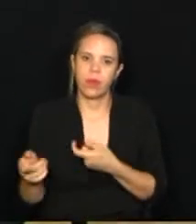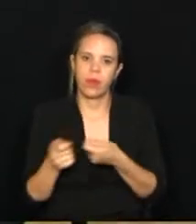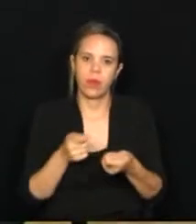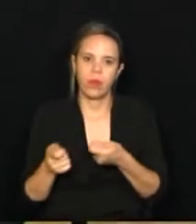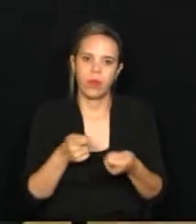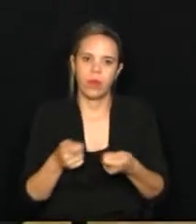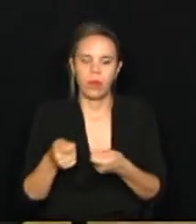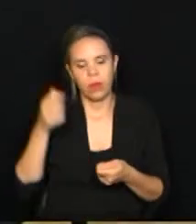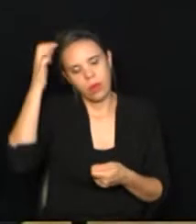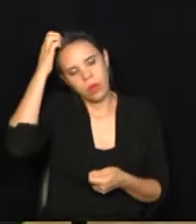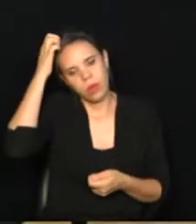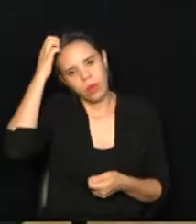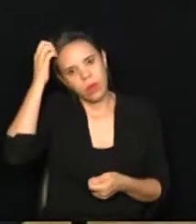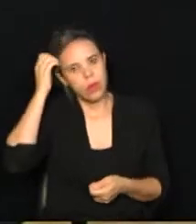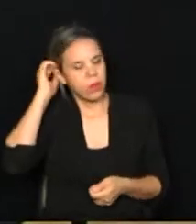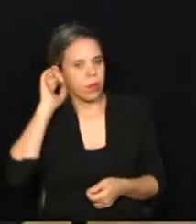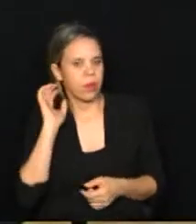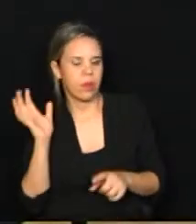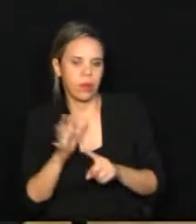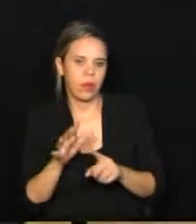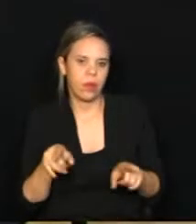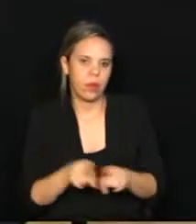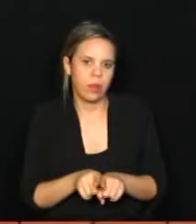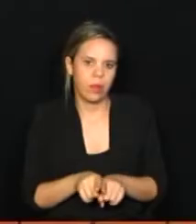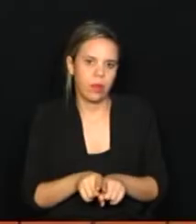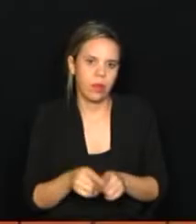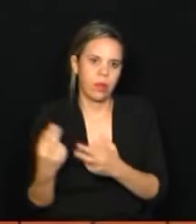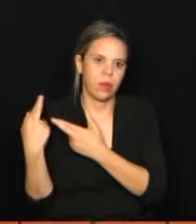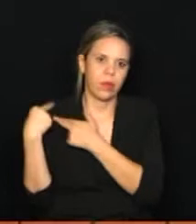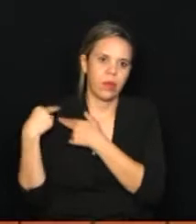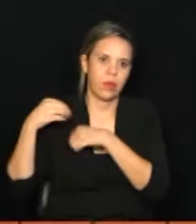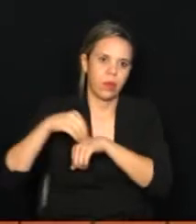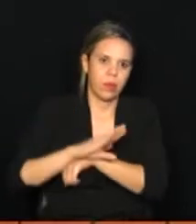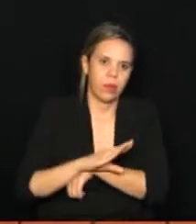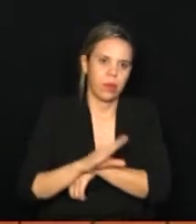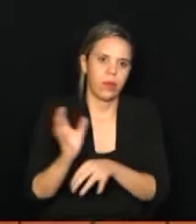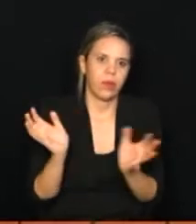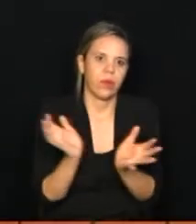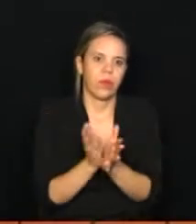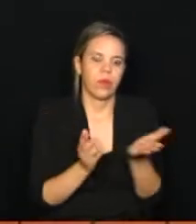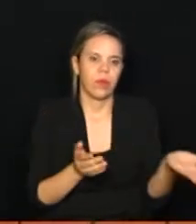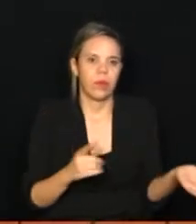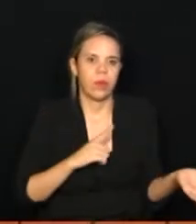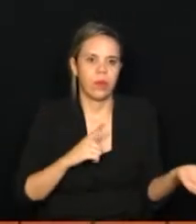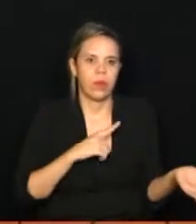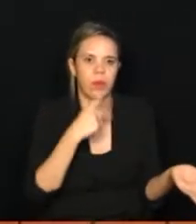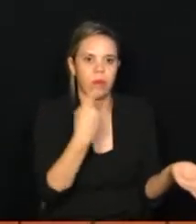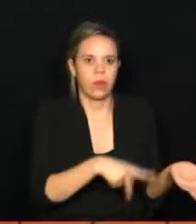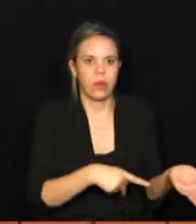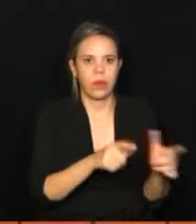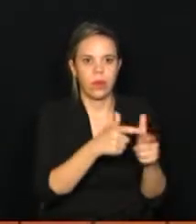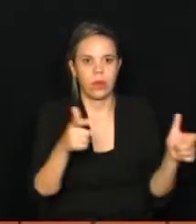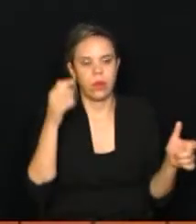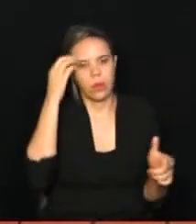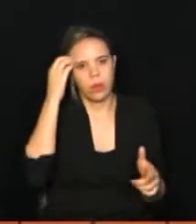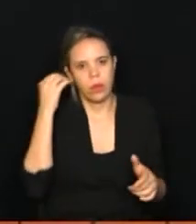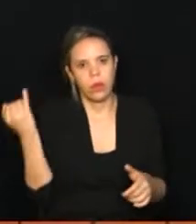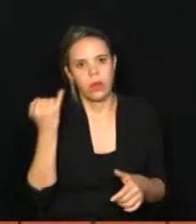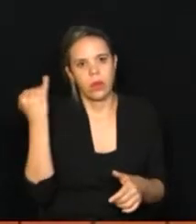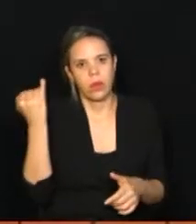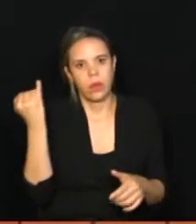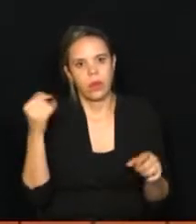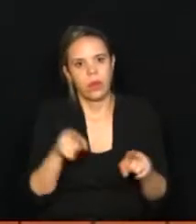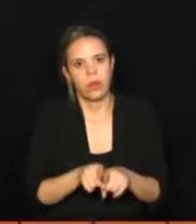com uma certa pressão, mas uma responsabilidade no clube, né? Tem a sua dimensão, tem a sua importância